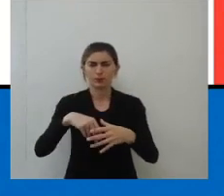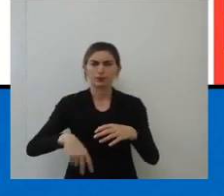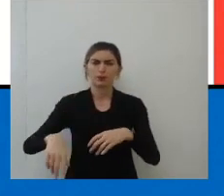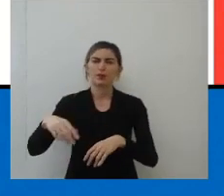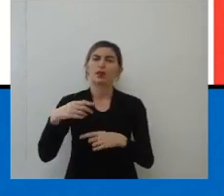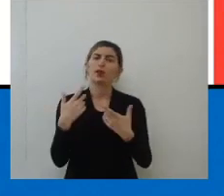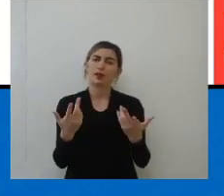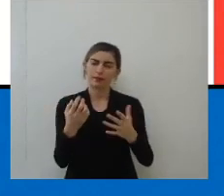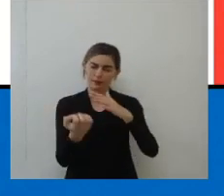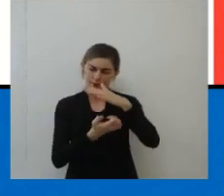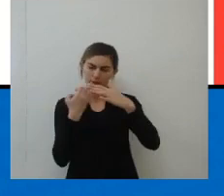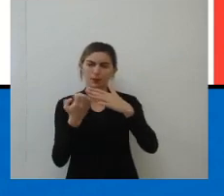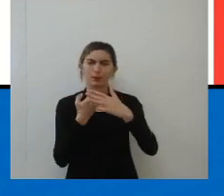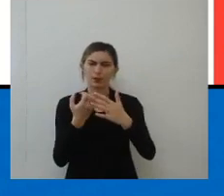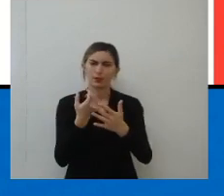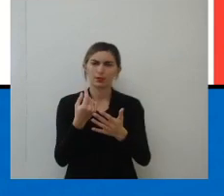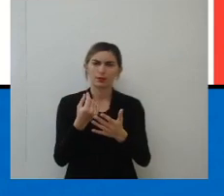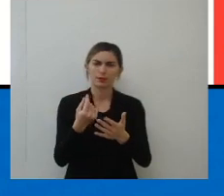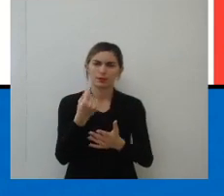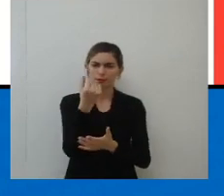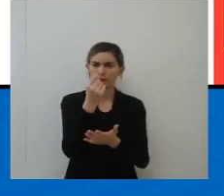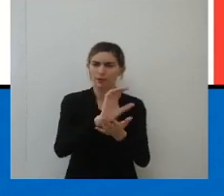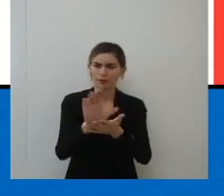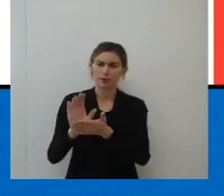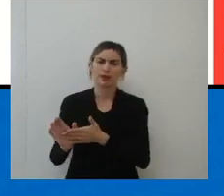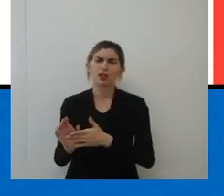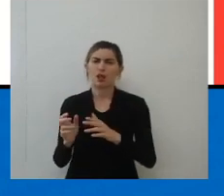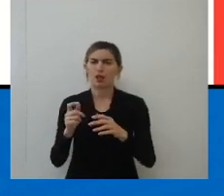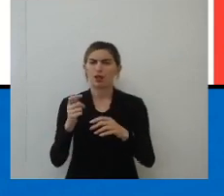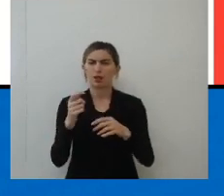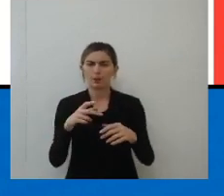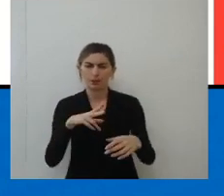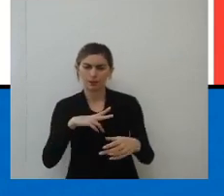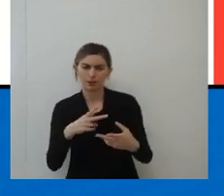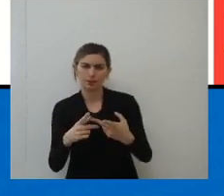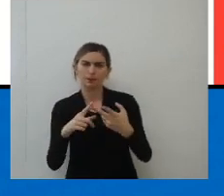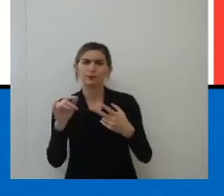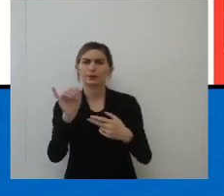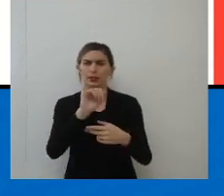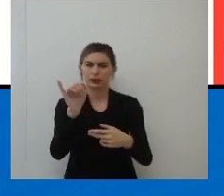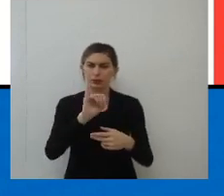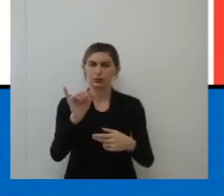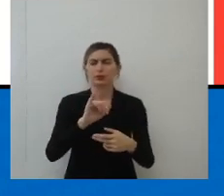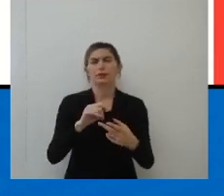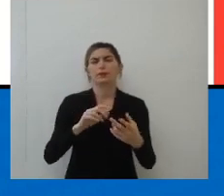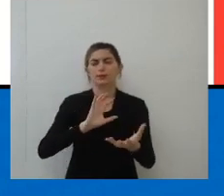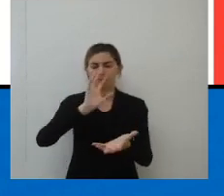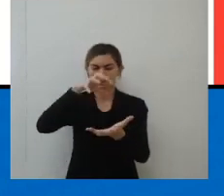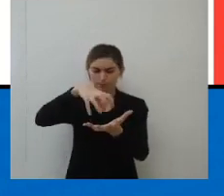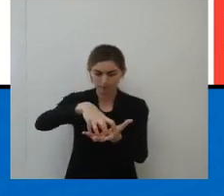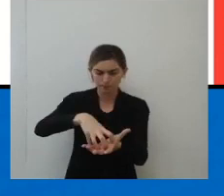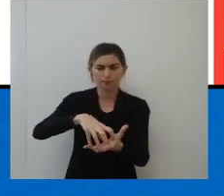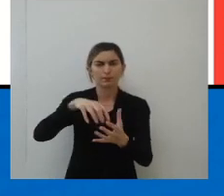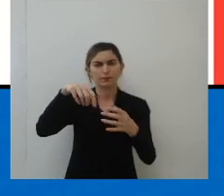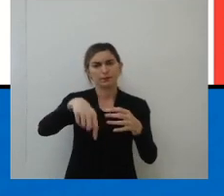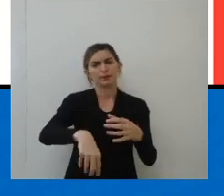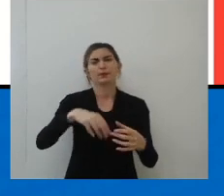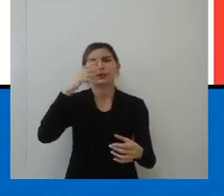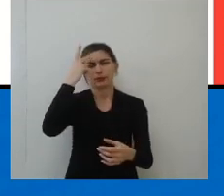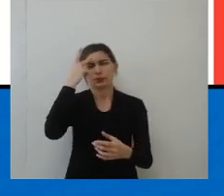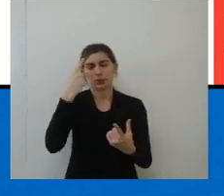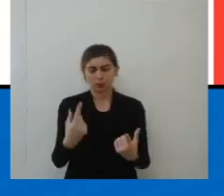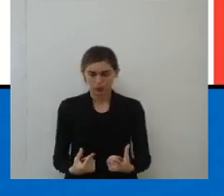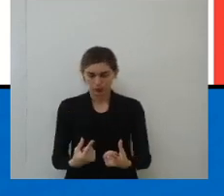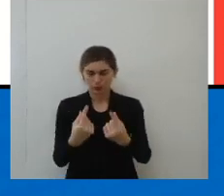empresas de serviços financeiros, além de agências públicas internacionais, acabam ficando centralizadas nesses espaços. E a